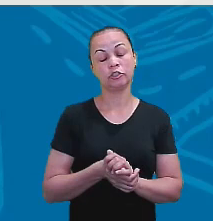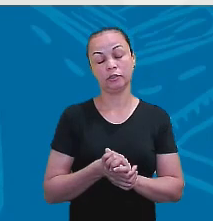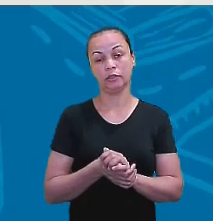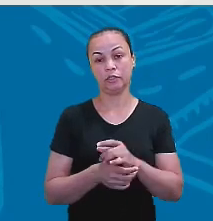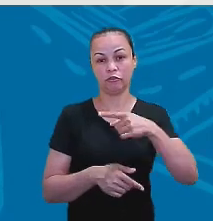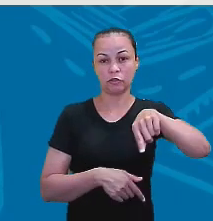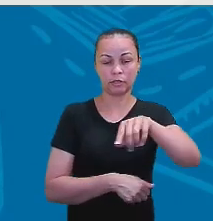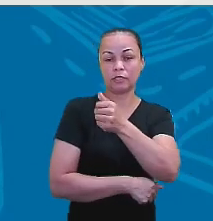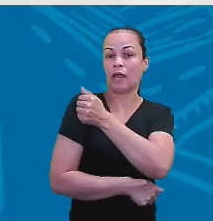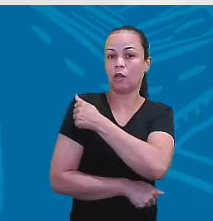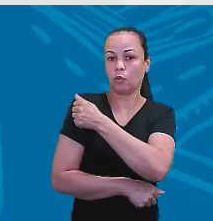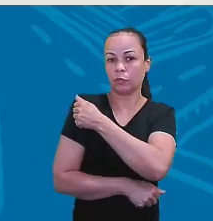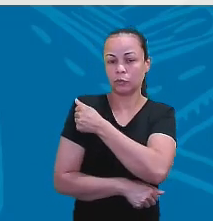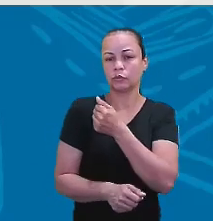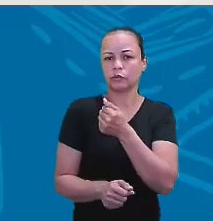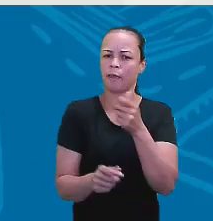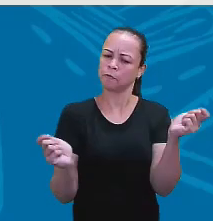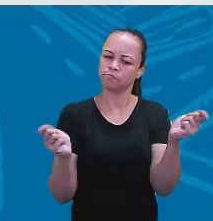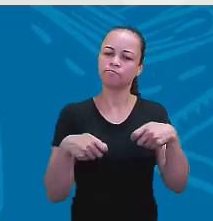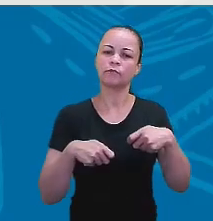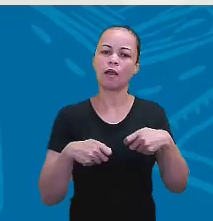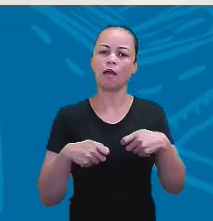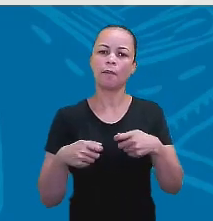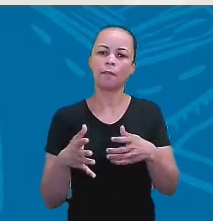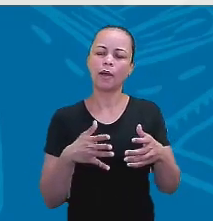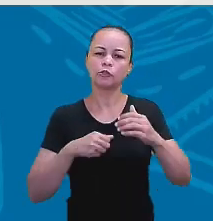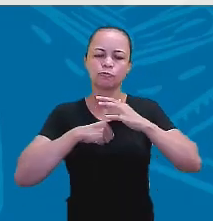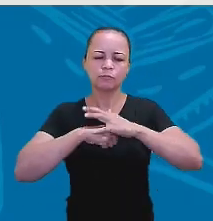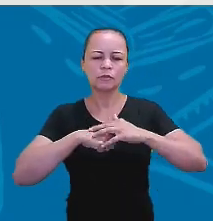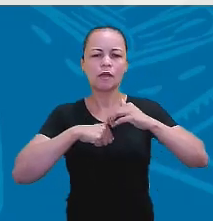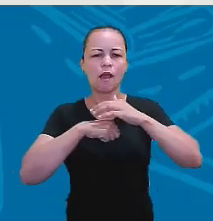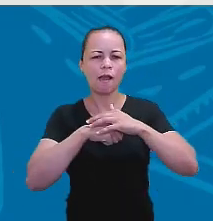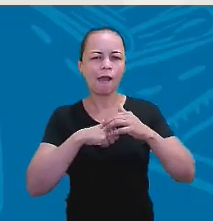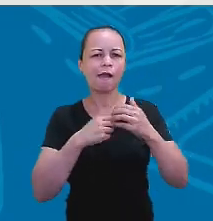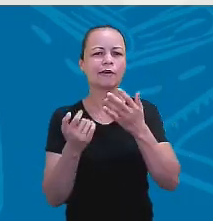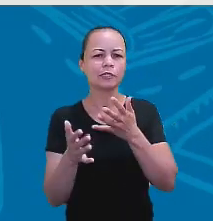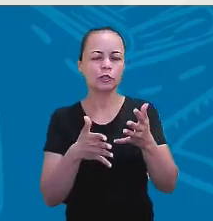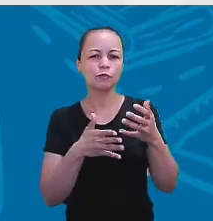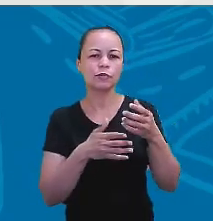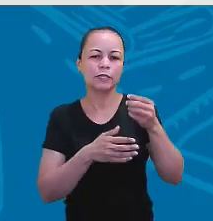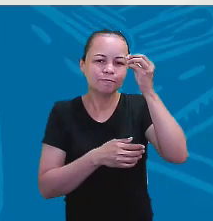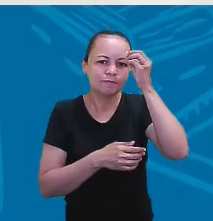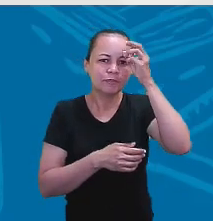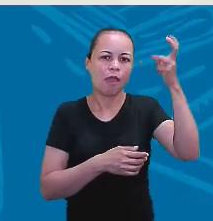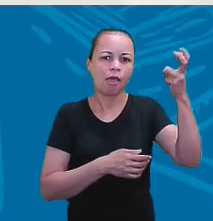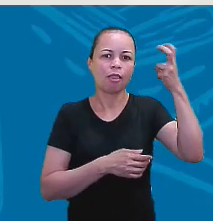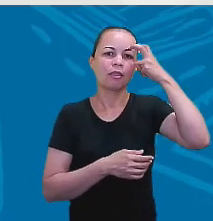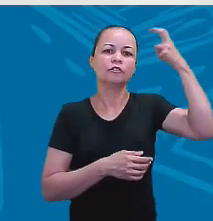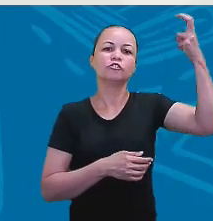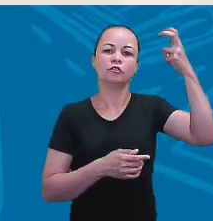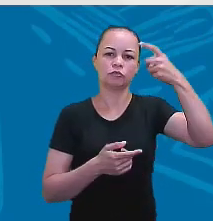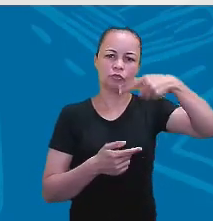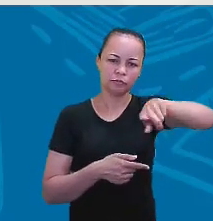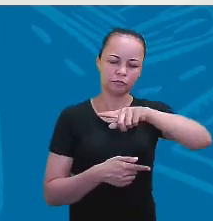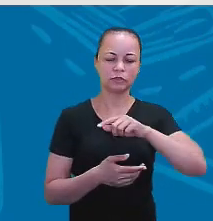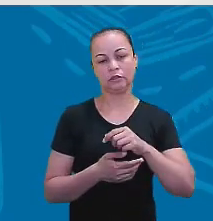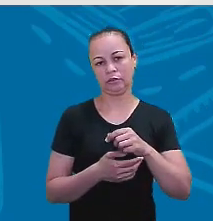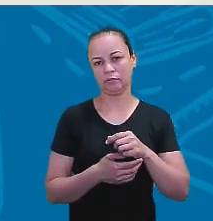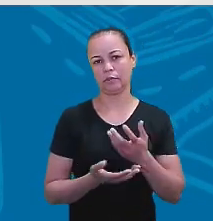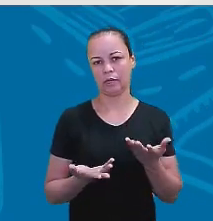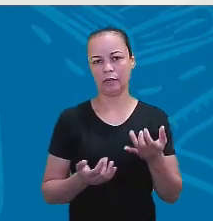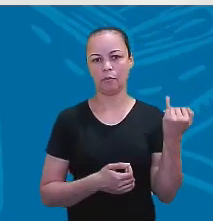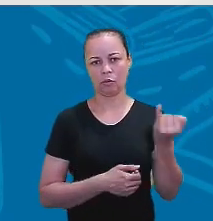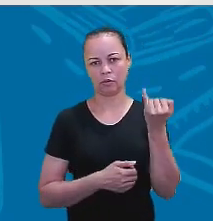extremamente capaz, com alto calibre mental e tão inteligível como você. A gente não poderia deixar de falar sobre isso,